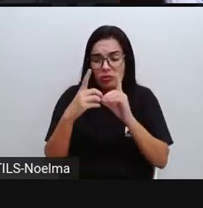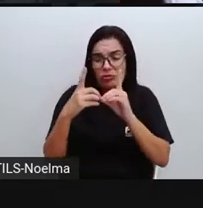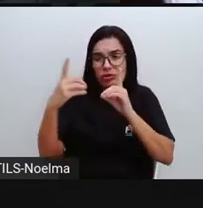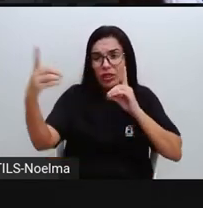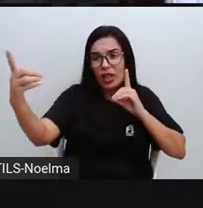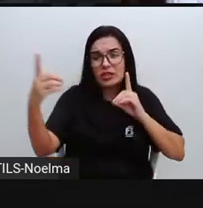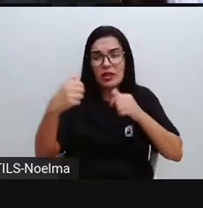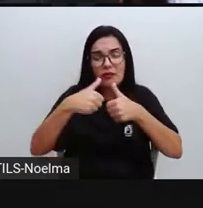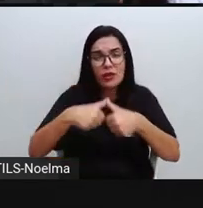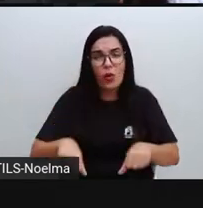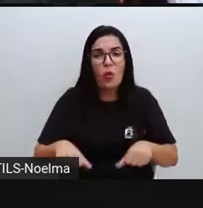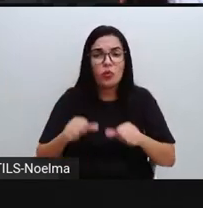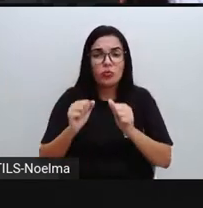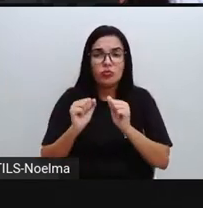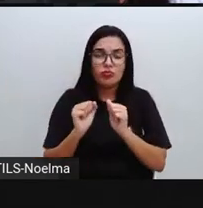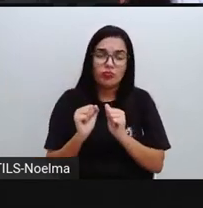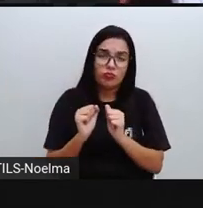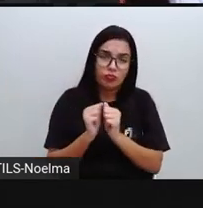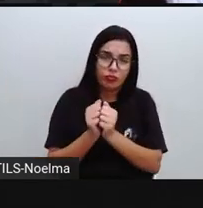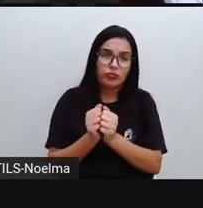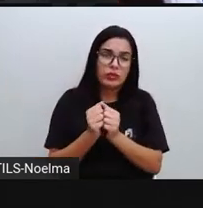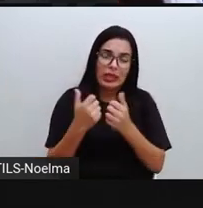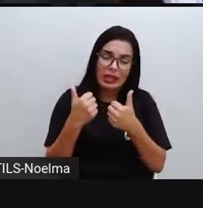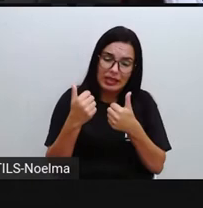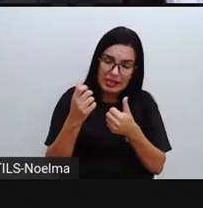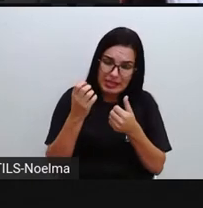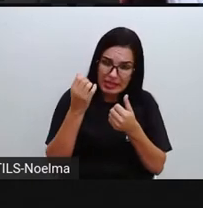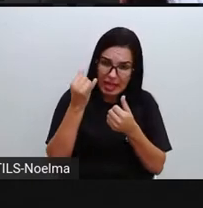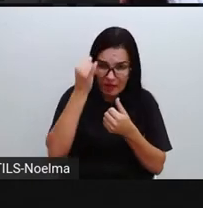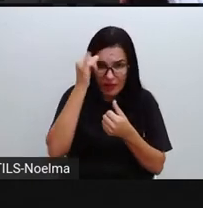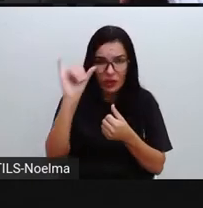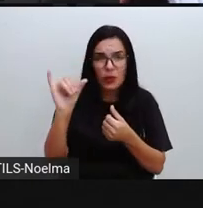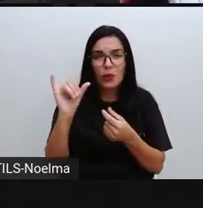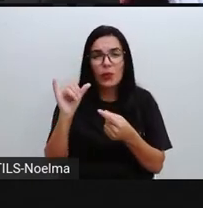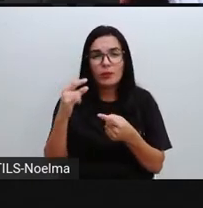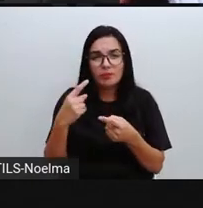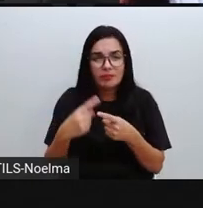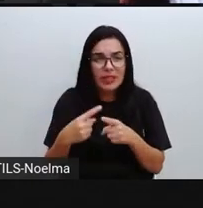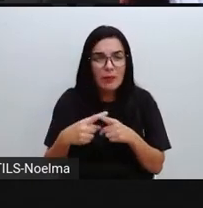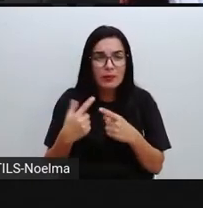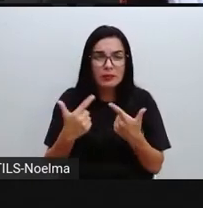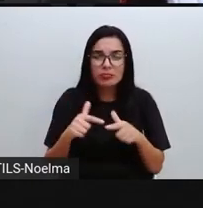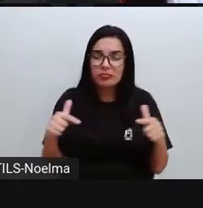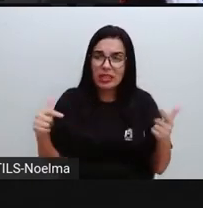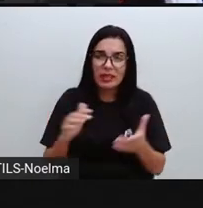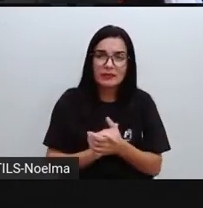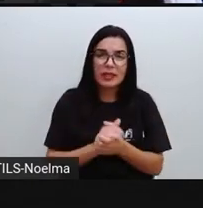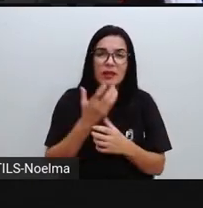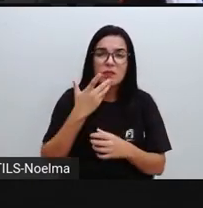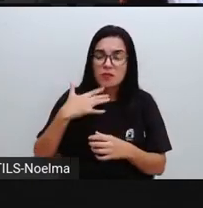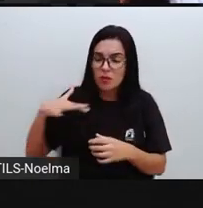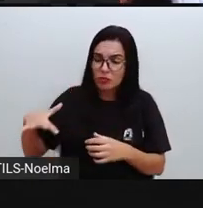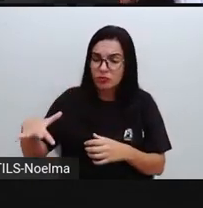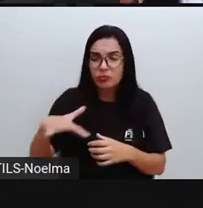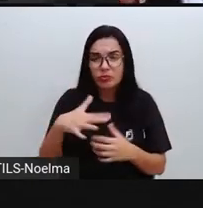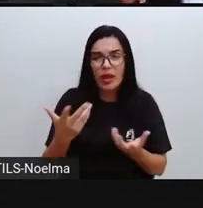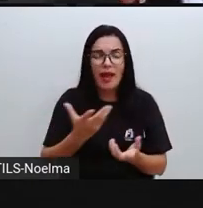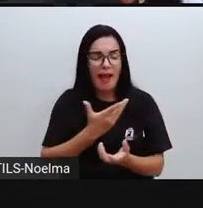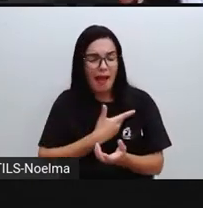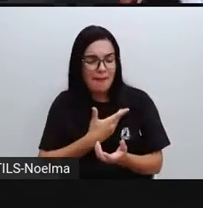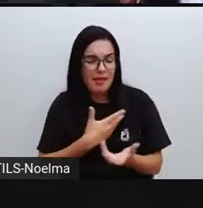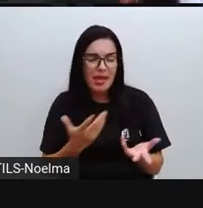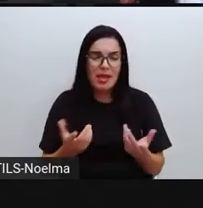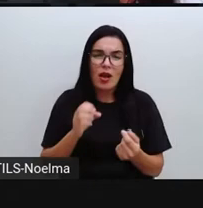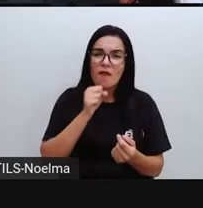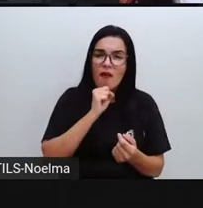gostavam muito, que gostam muito, né? Como os próprios colegas, os professores, os amiguinhos da rua, os avós,